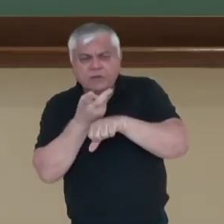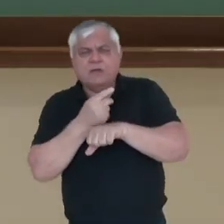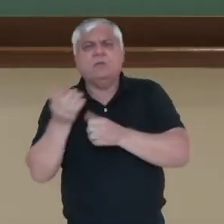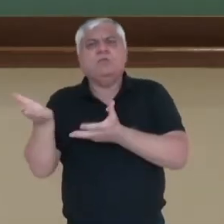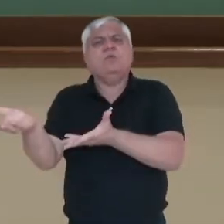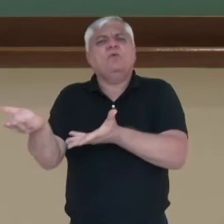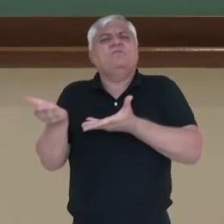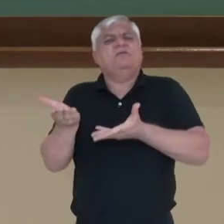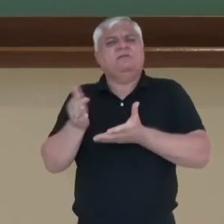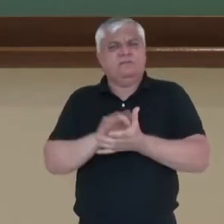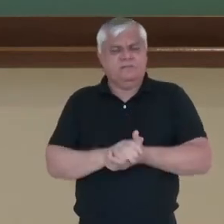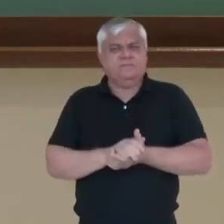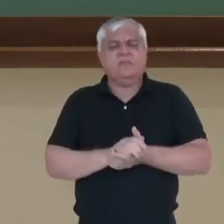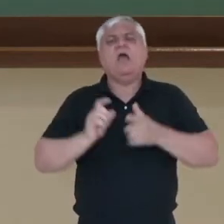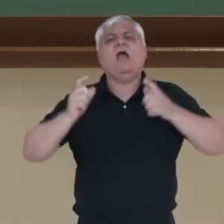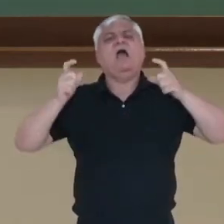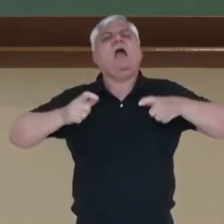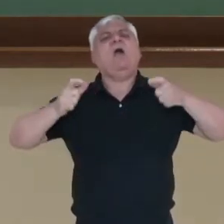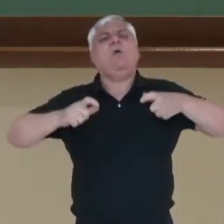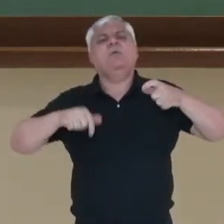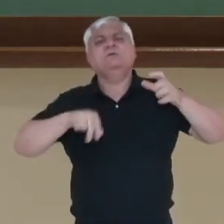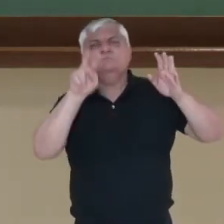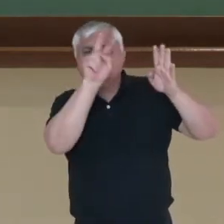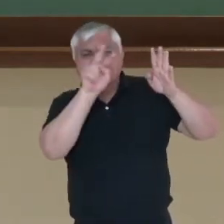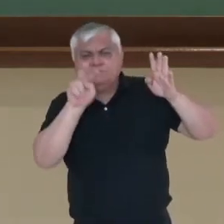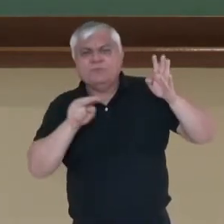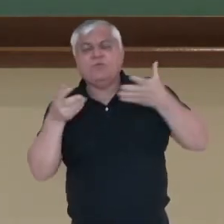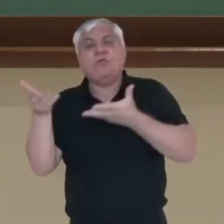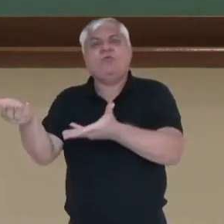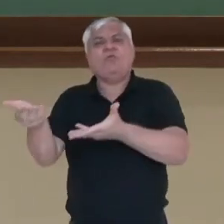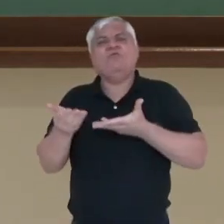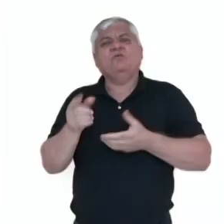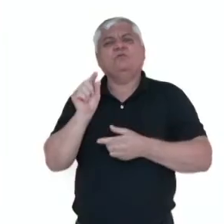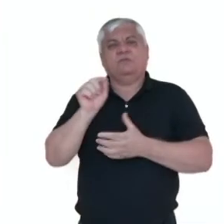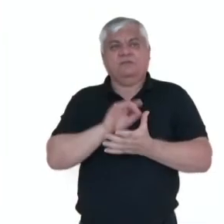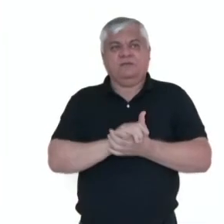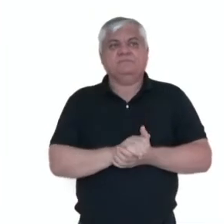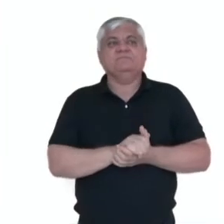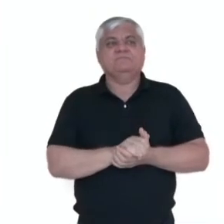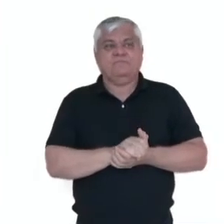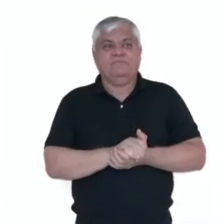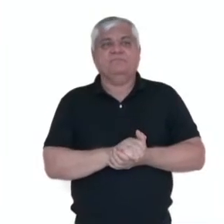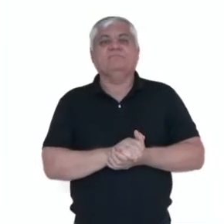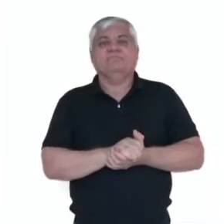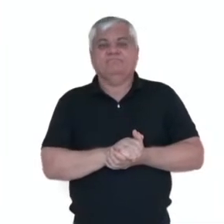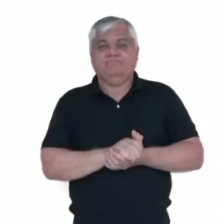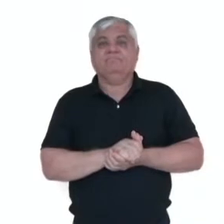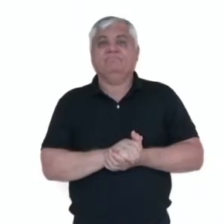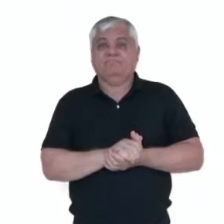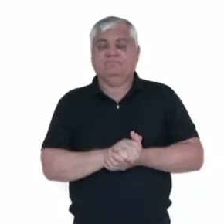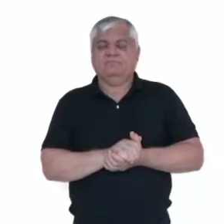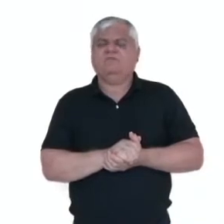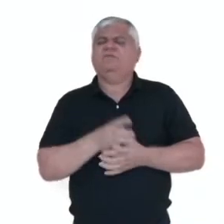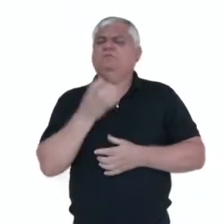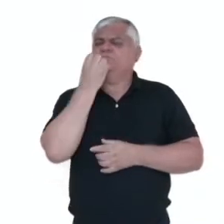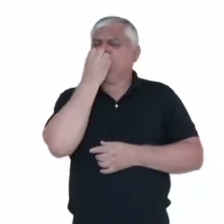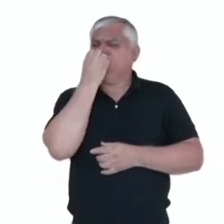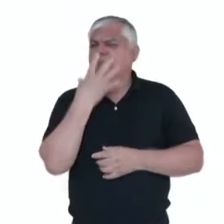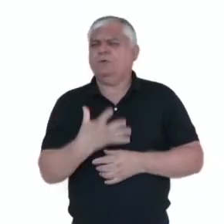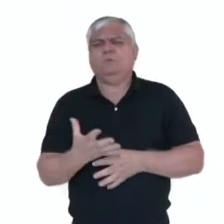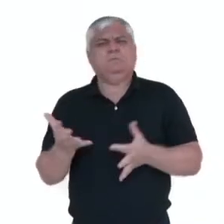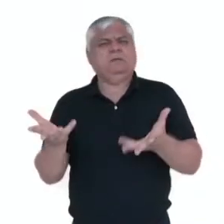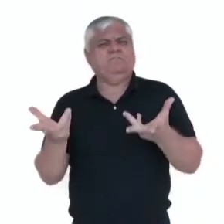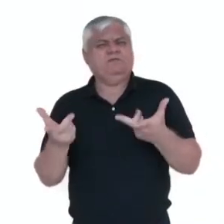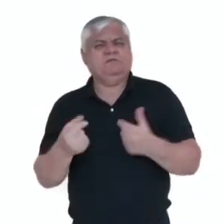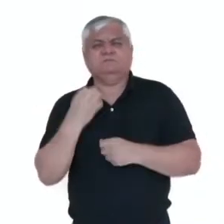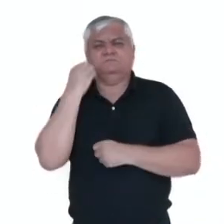Então, vamos achar onde está o convite neste final da carta. Assim, podemos dizer que foi muito bom e espetacular